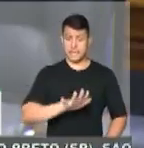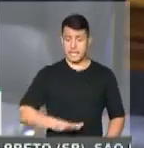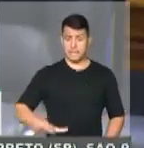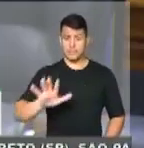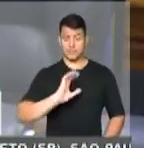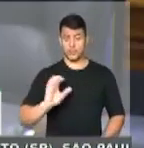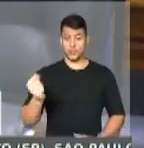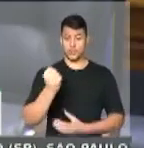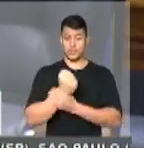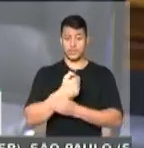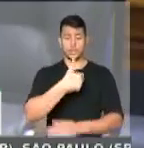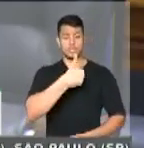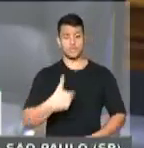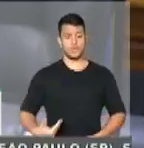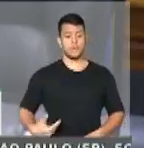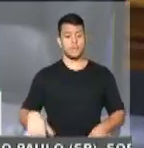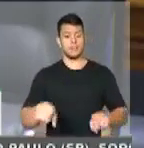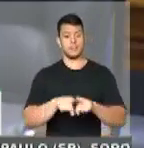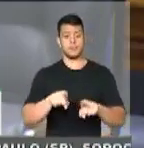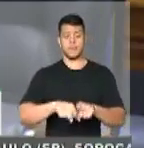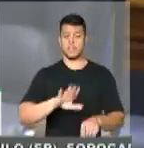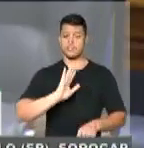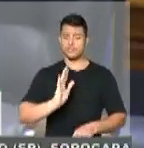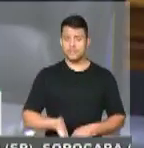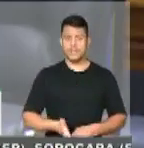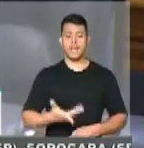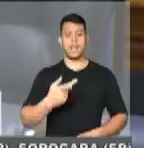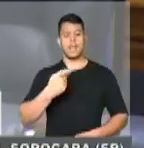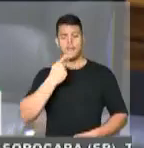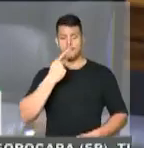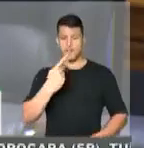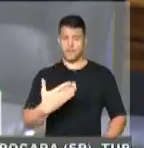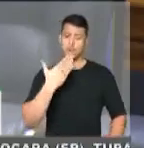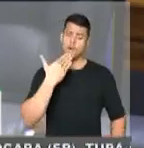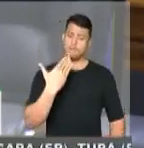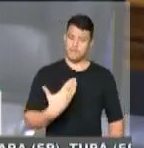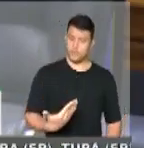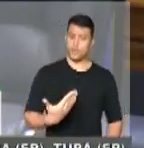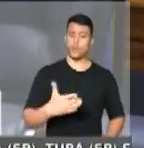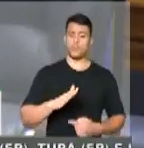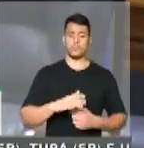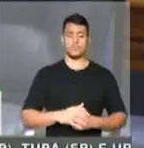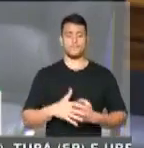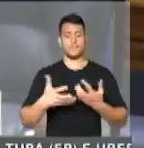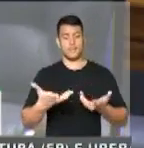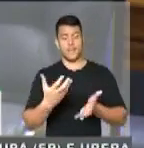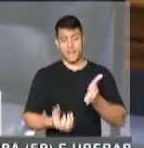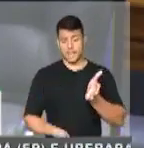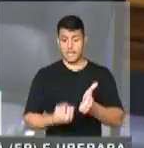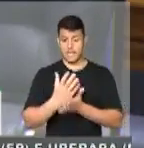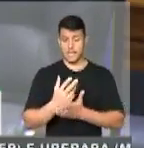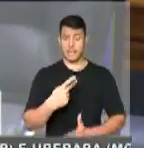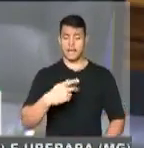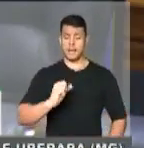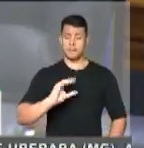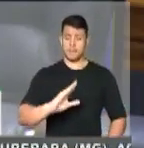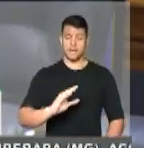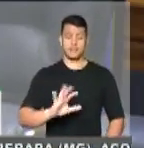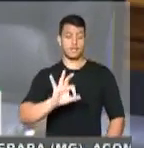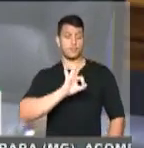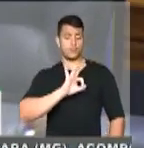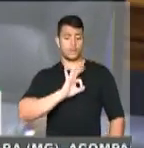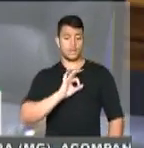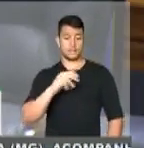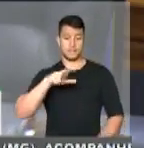Pública, a SENASP, também já se manifestou através de nota técnica favorável à criação da PEC que cria a